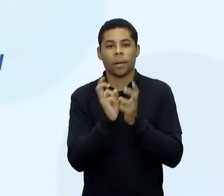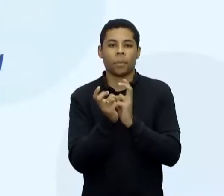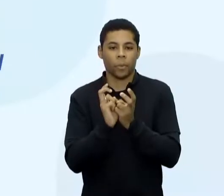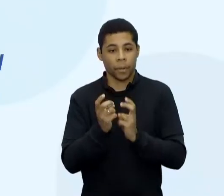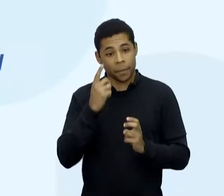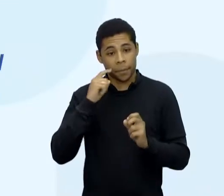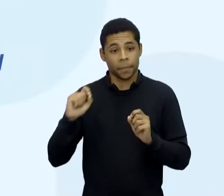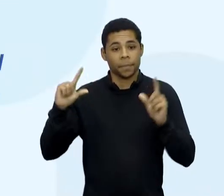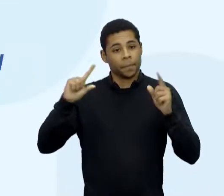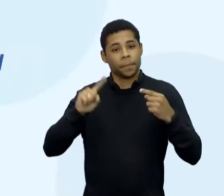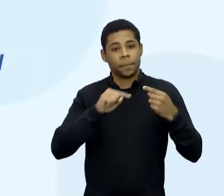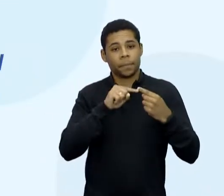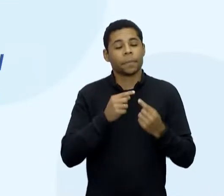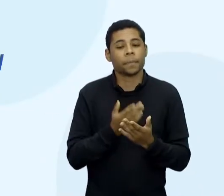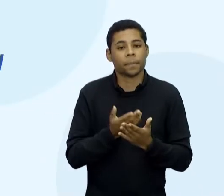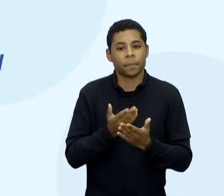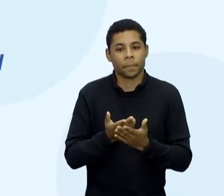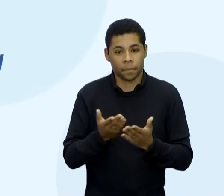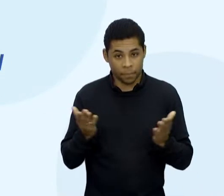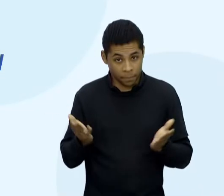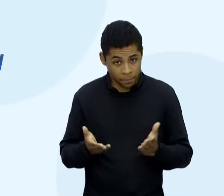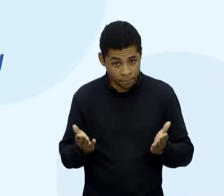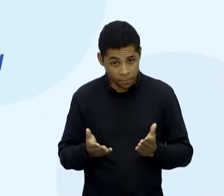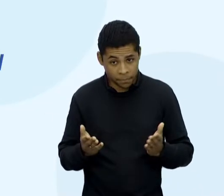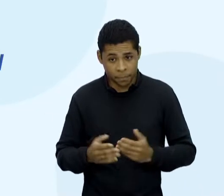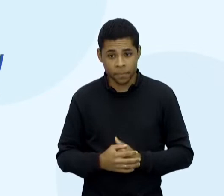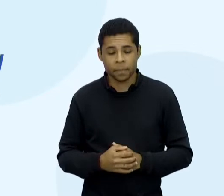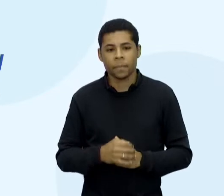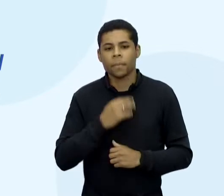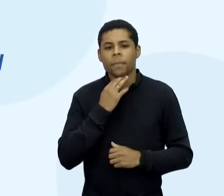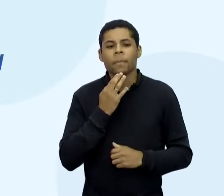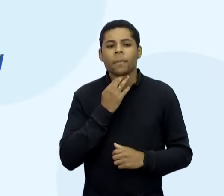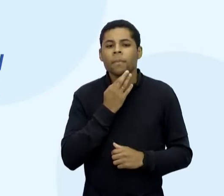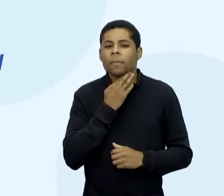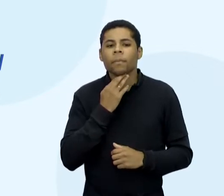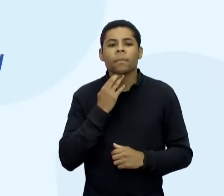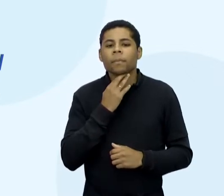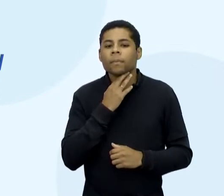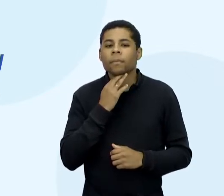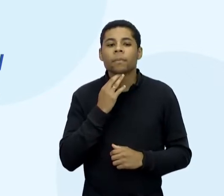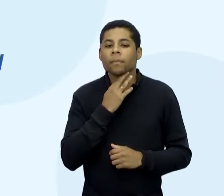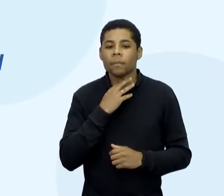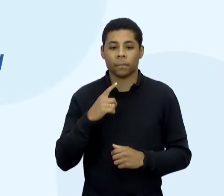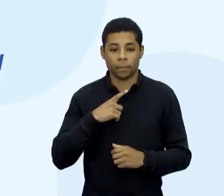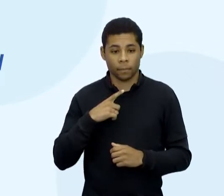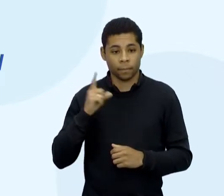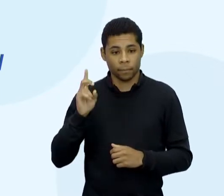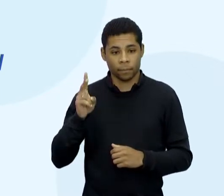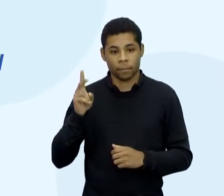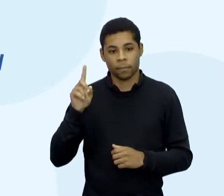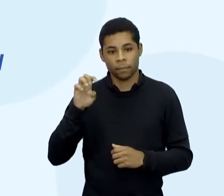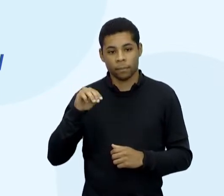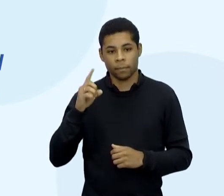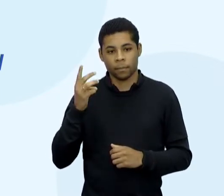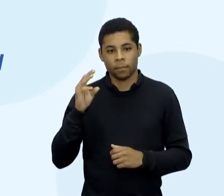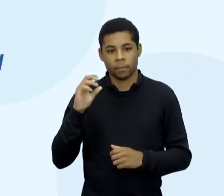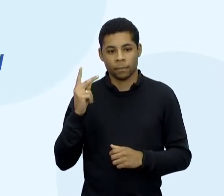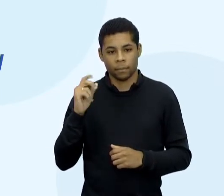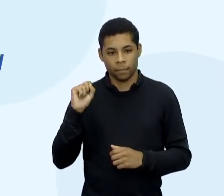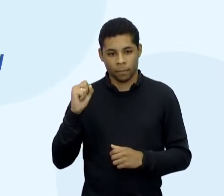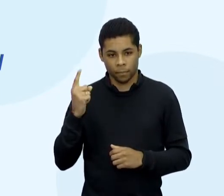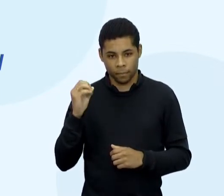lá. O objetivo da nossa aula hoje é analisar a riqueza da capoeira como expoente nacional de